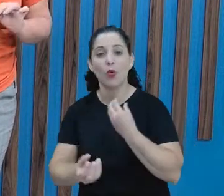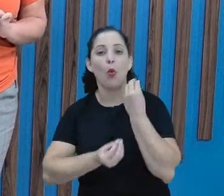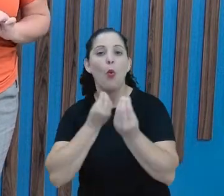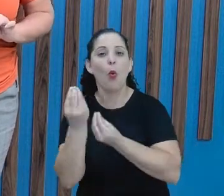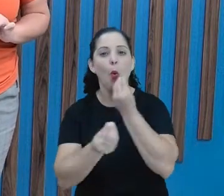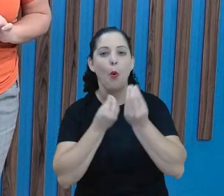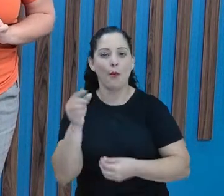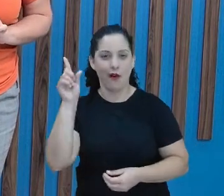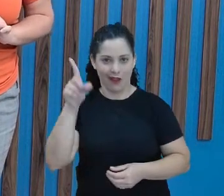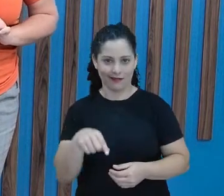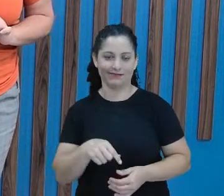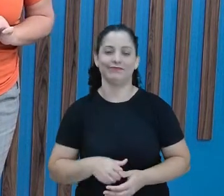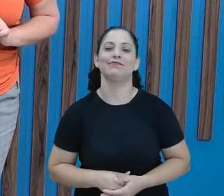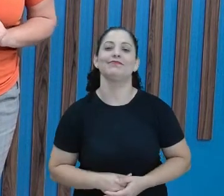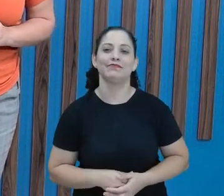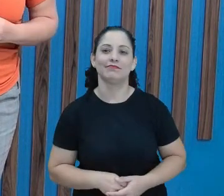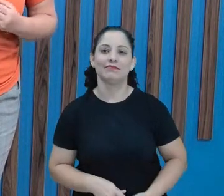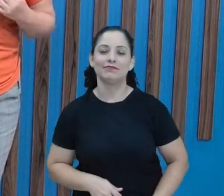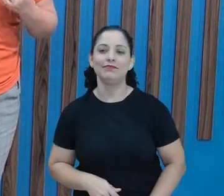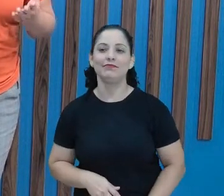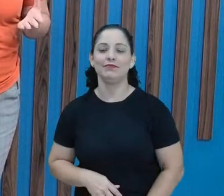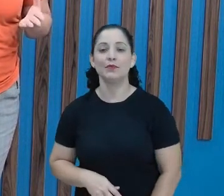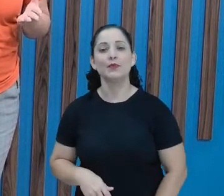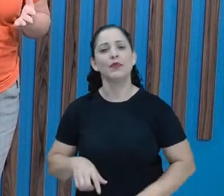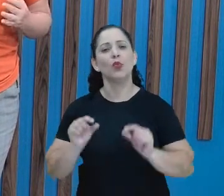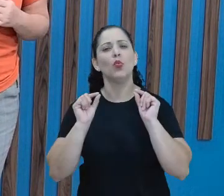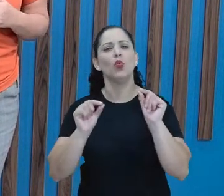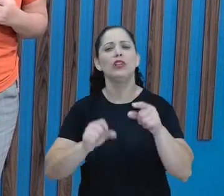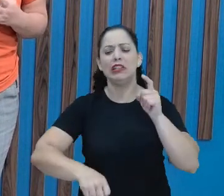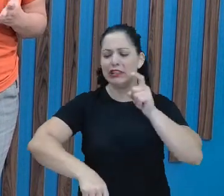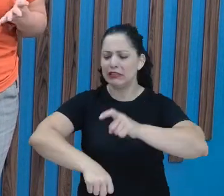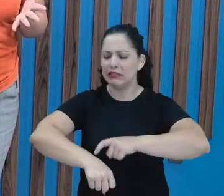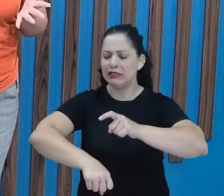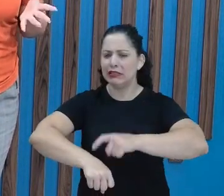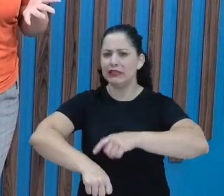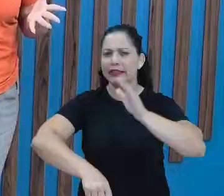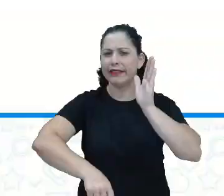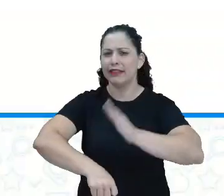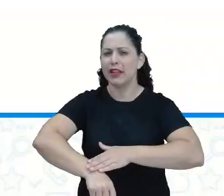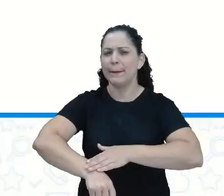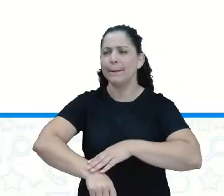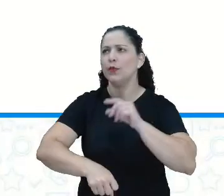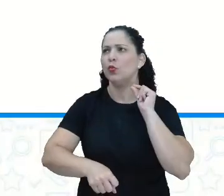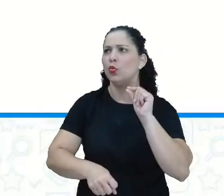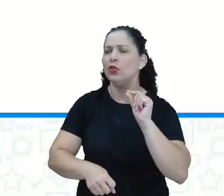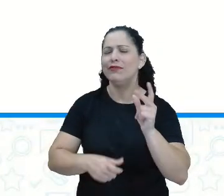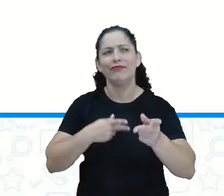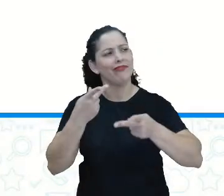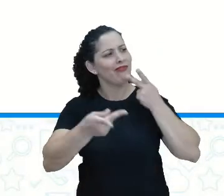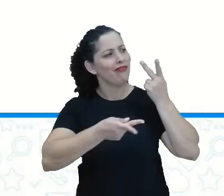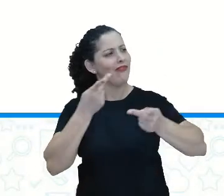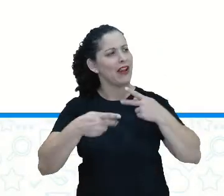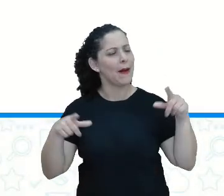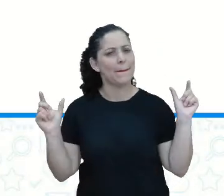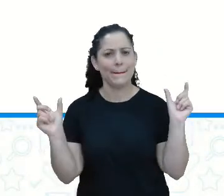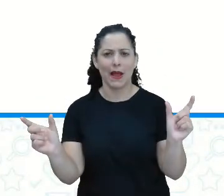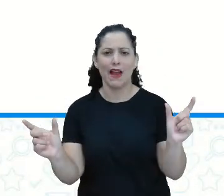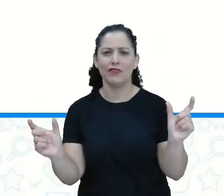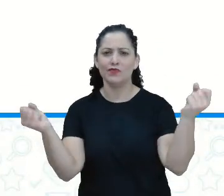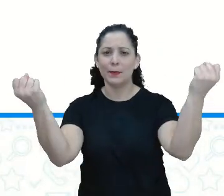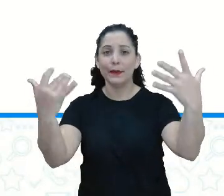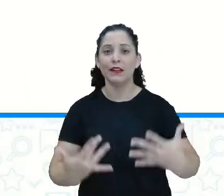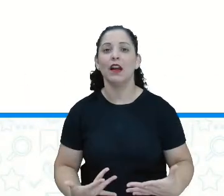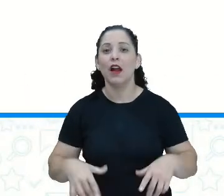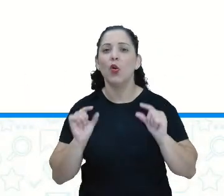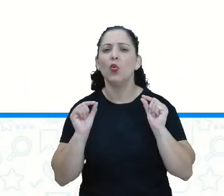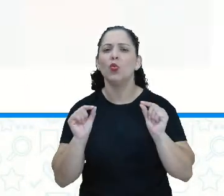funciona. O que é o tempo? Especificamente falando, o que é o tempo? Se eu fosse explicar o